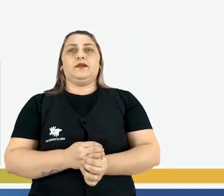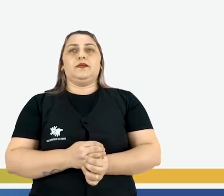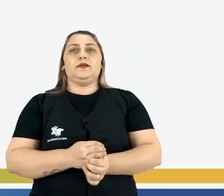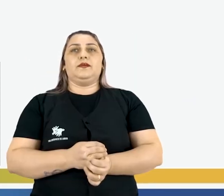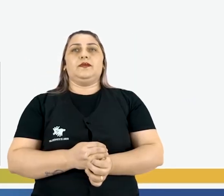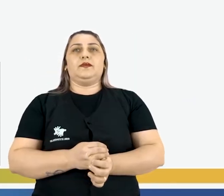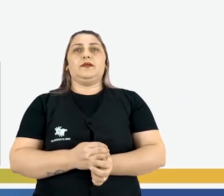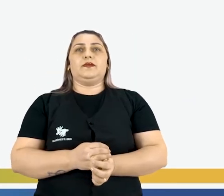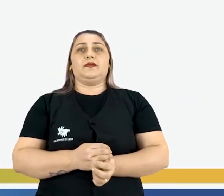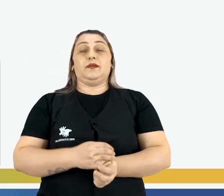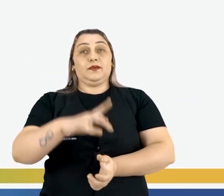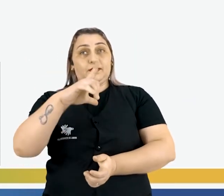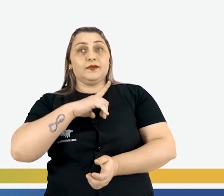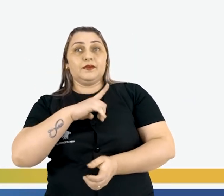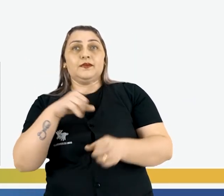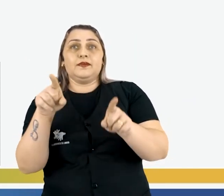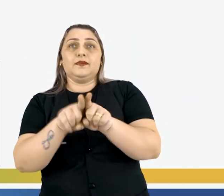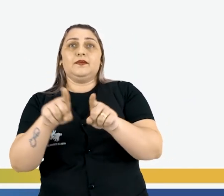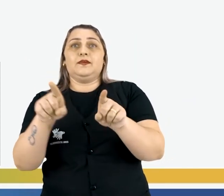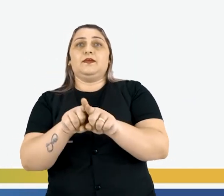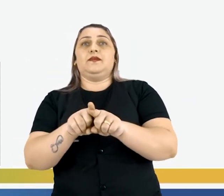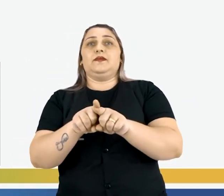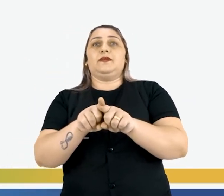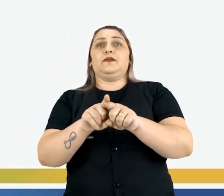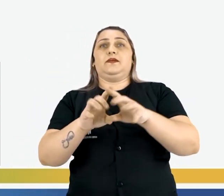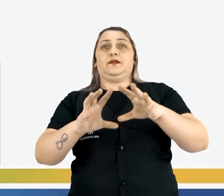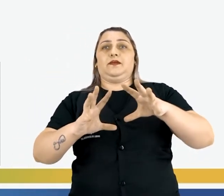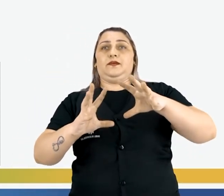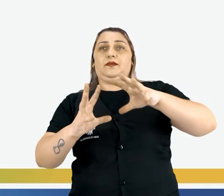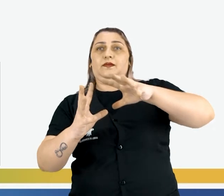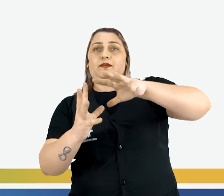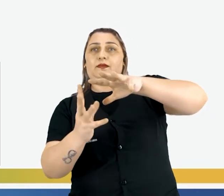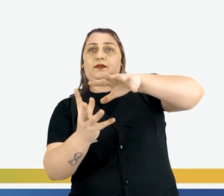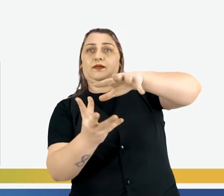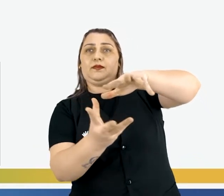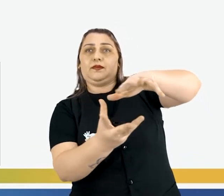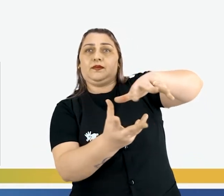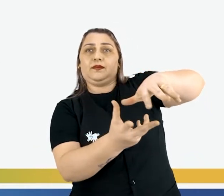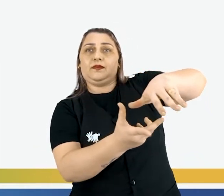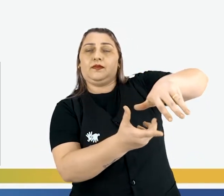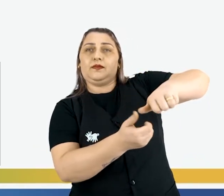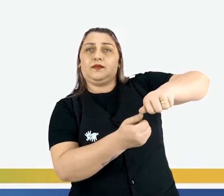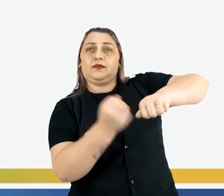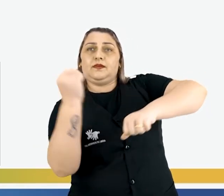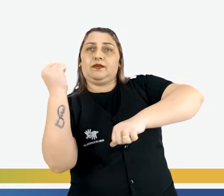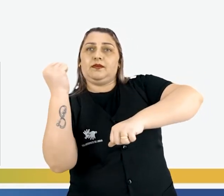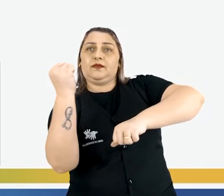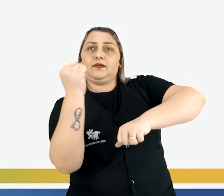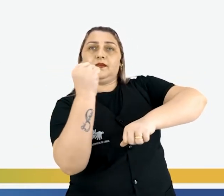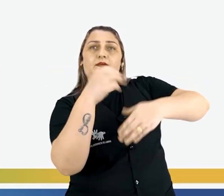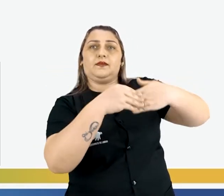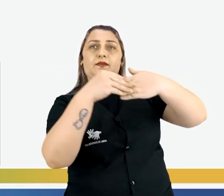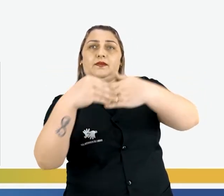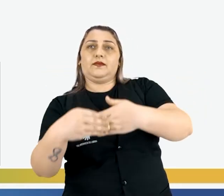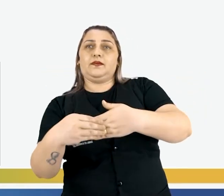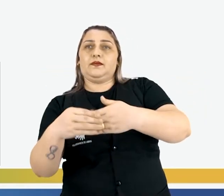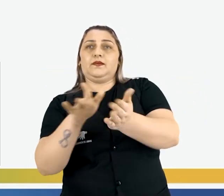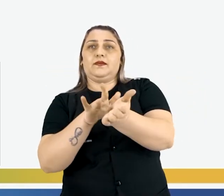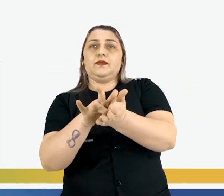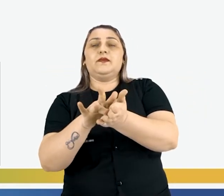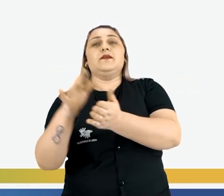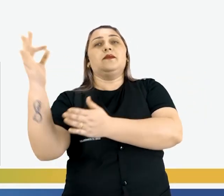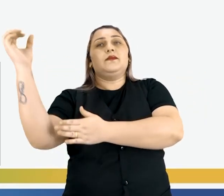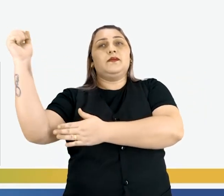acontece. Nós temos aqui o planeta Terra, a lanterninha que eu trouxe para simular o Sol